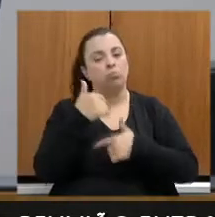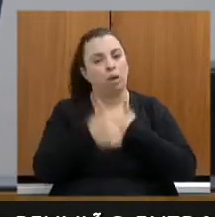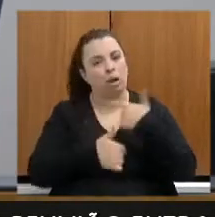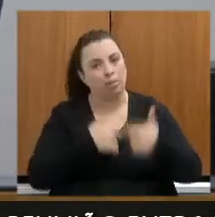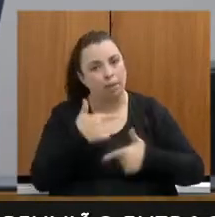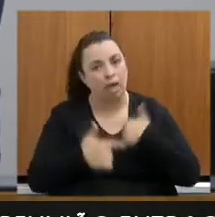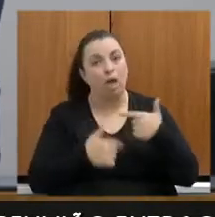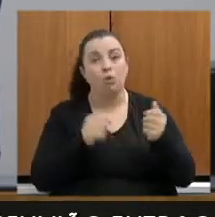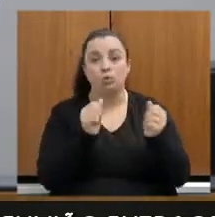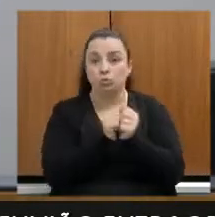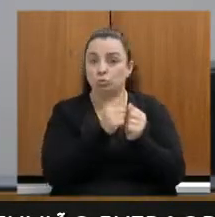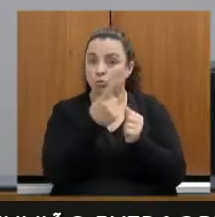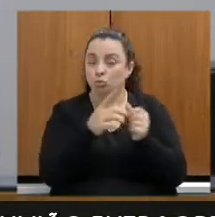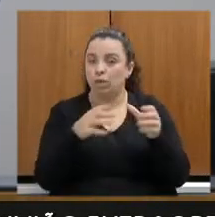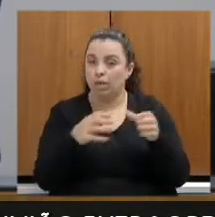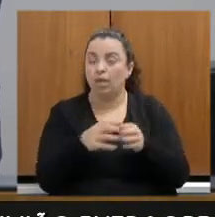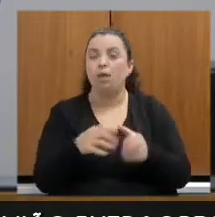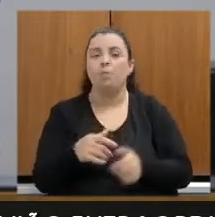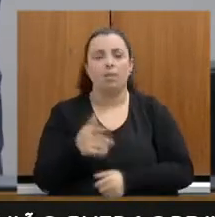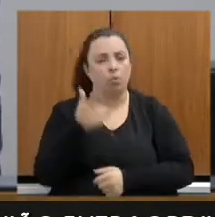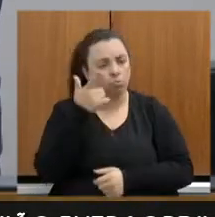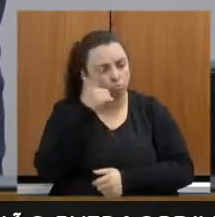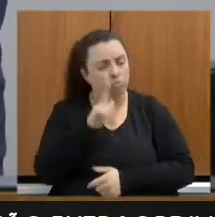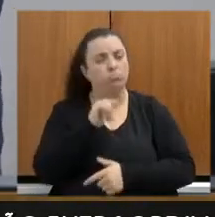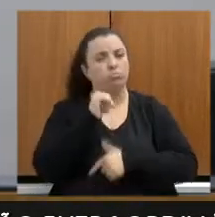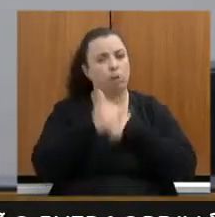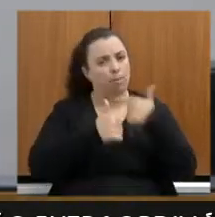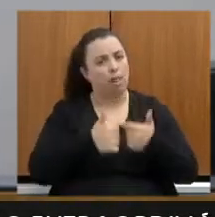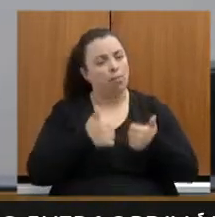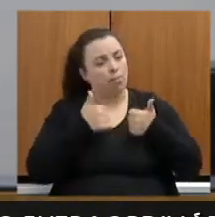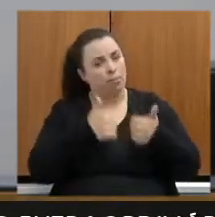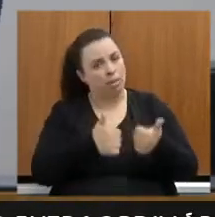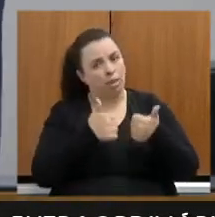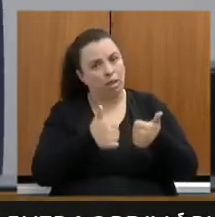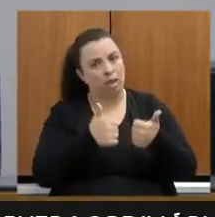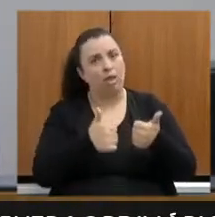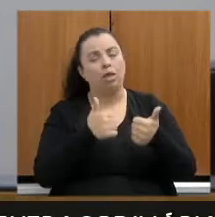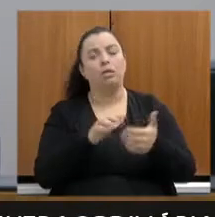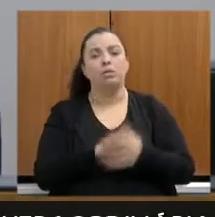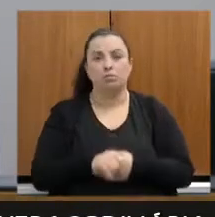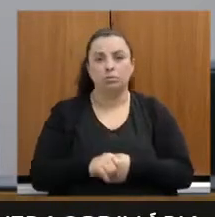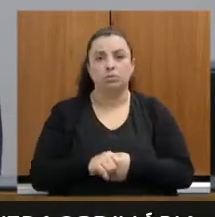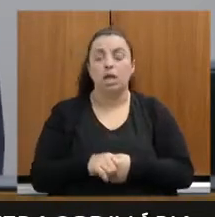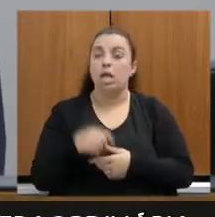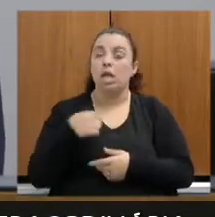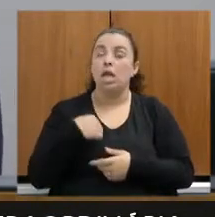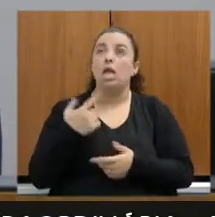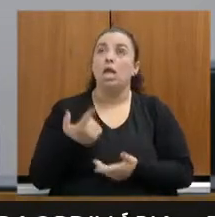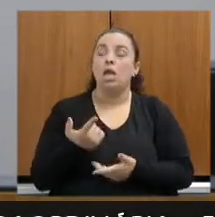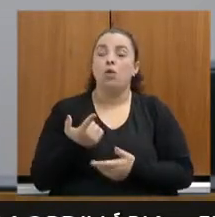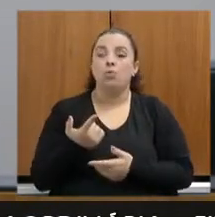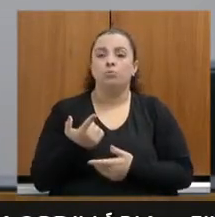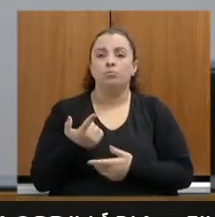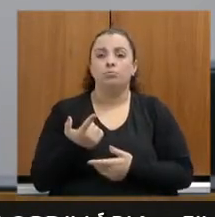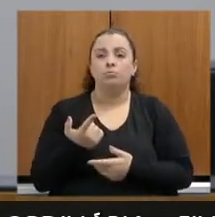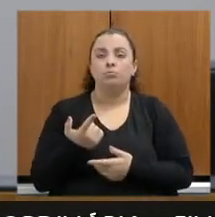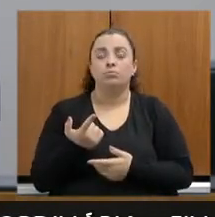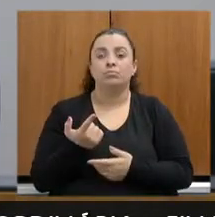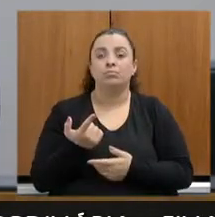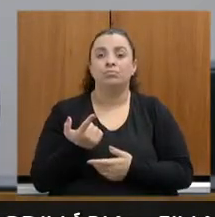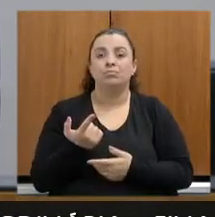tem dado conta efetivamente do recado eu fui uma das pessoas que eu mais me coloquei